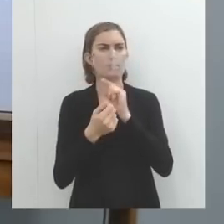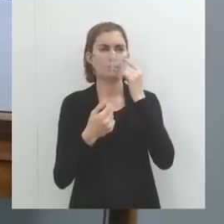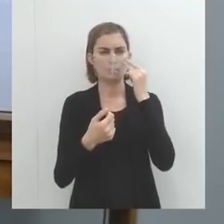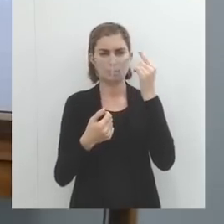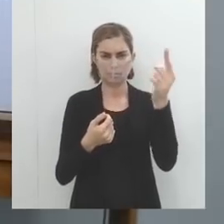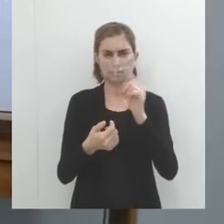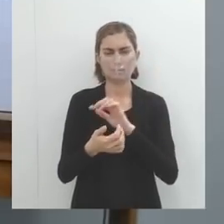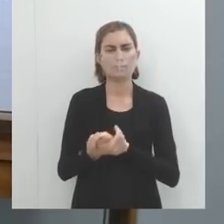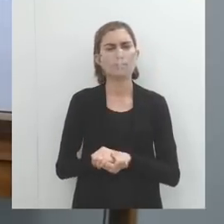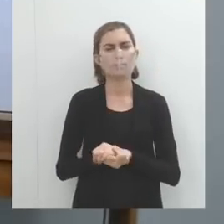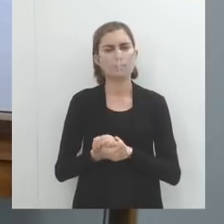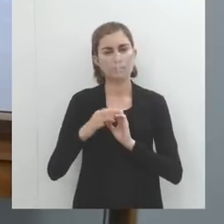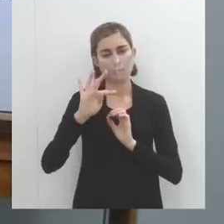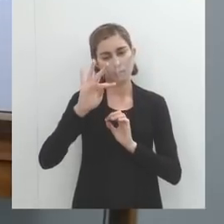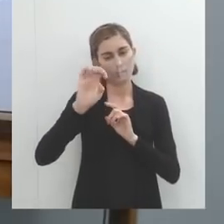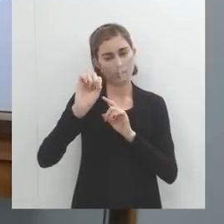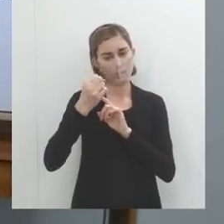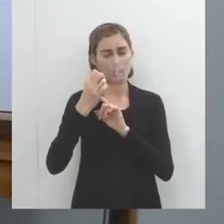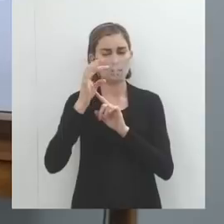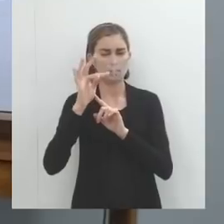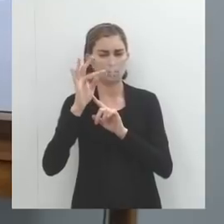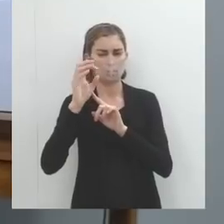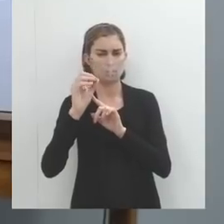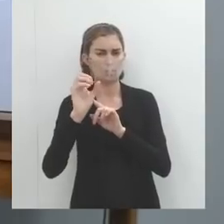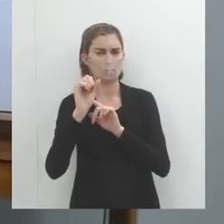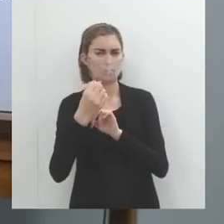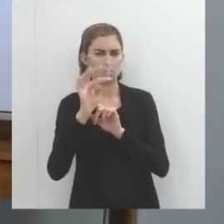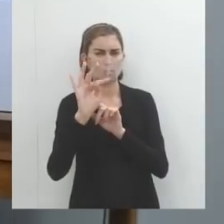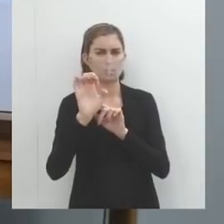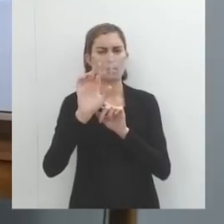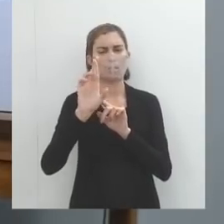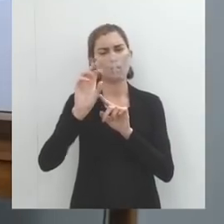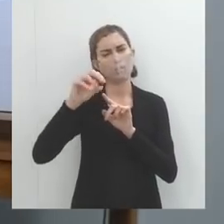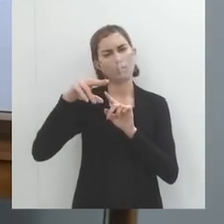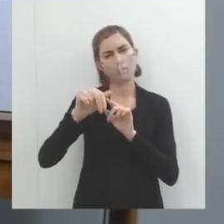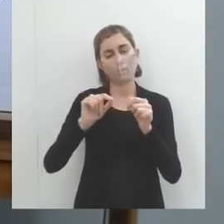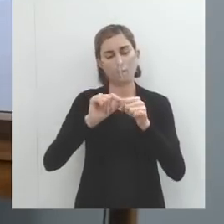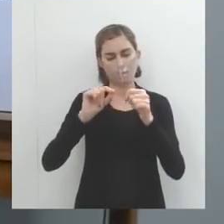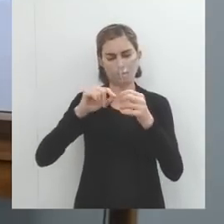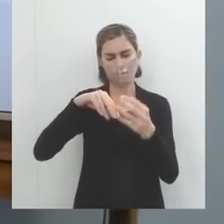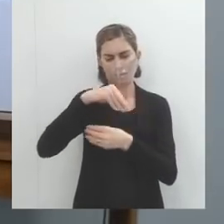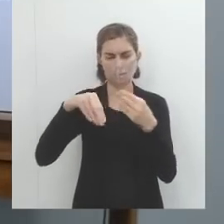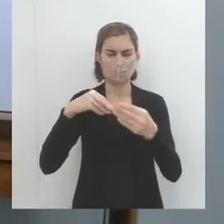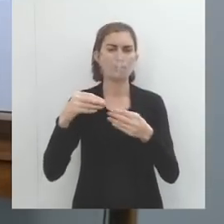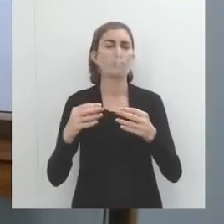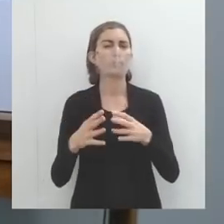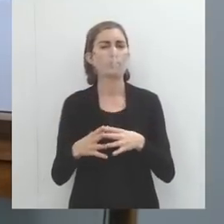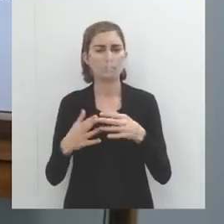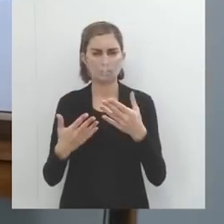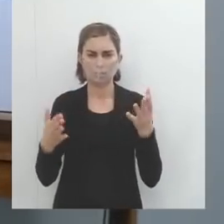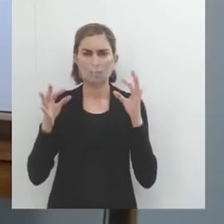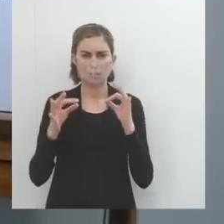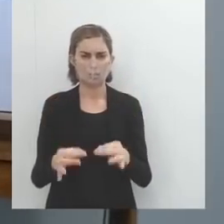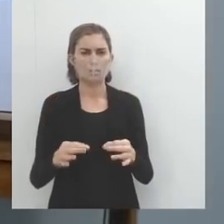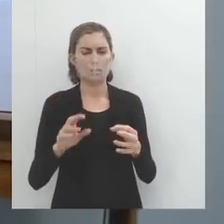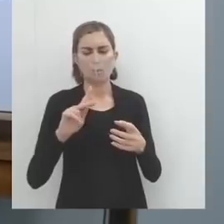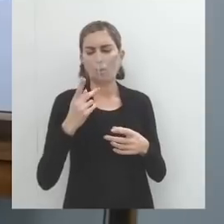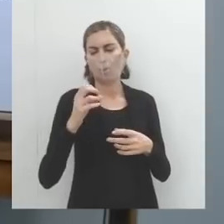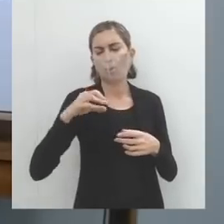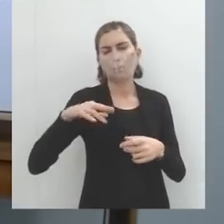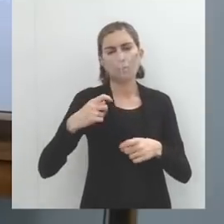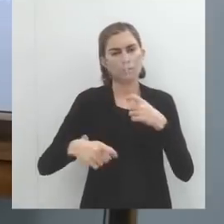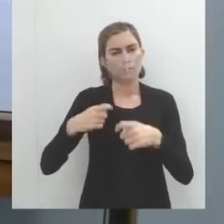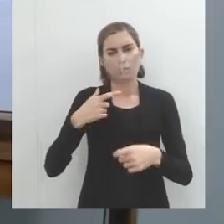testosterona. Ele também vai realizar a testosterona, ou seja, ele vai produzir a testosterona, que é exatamente o hormônio